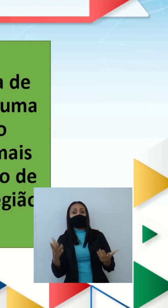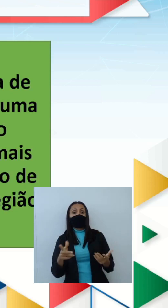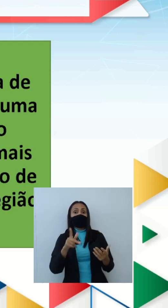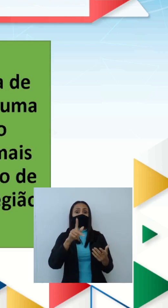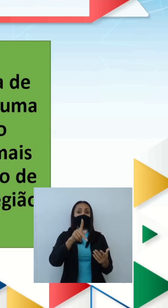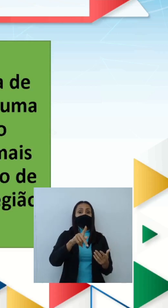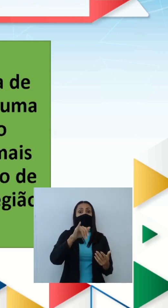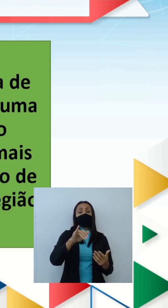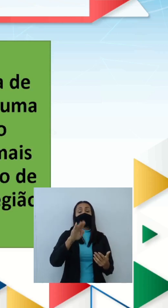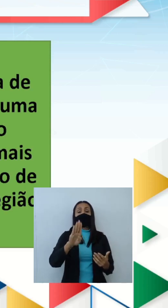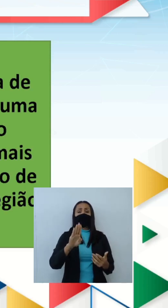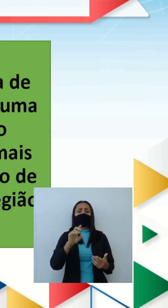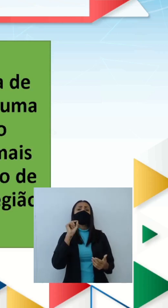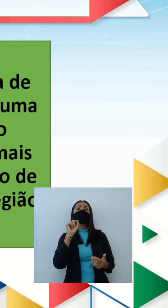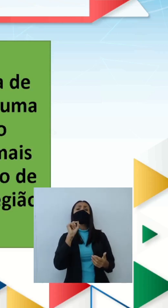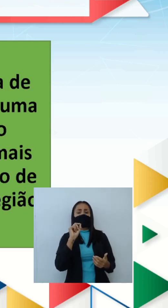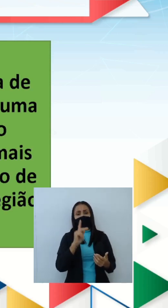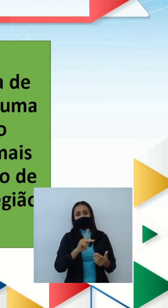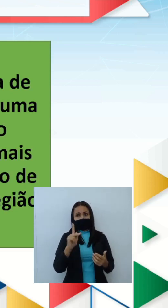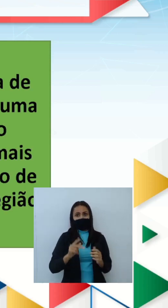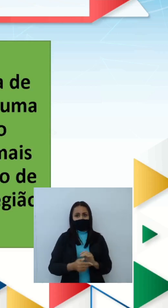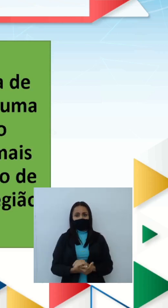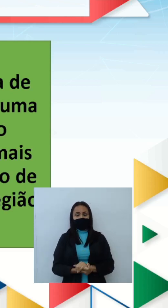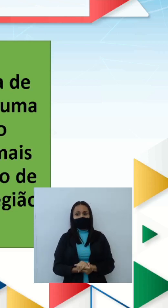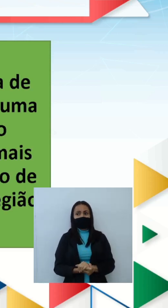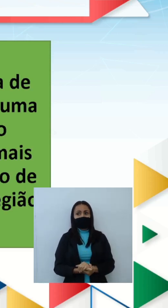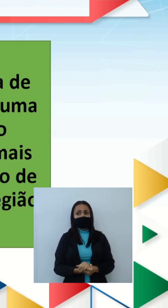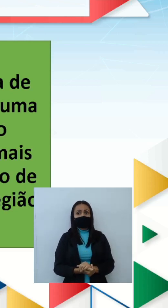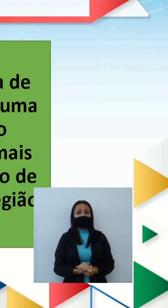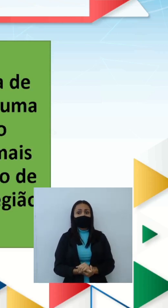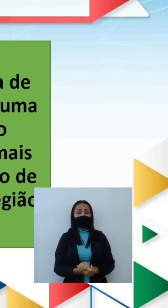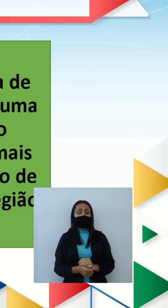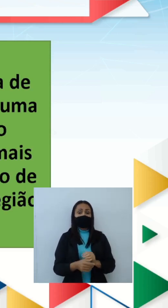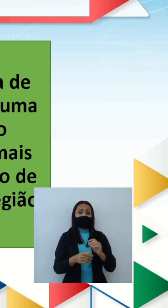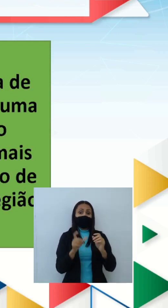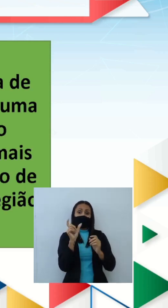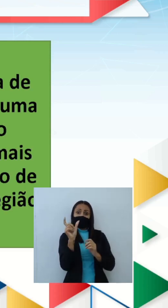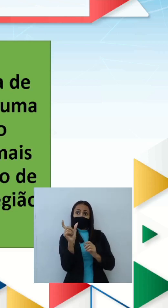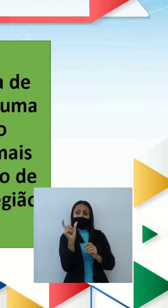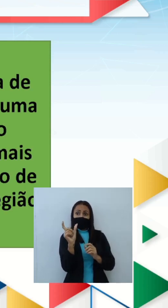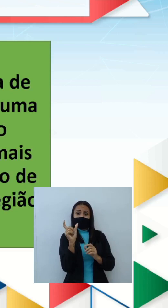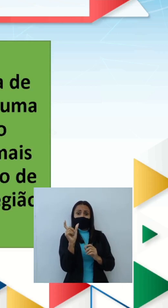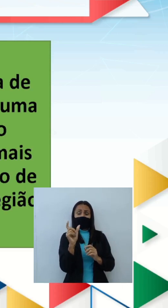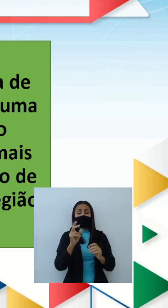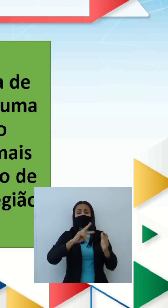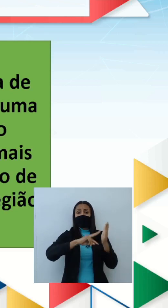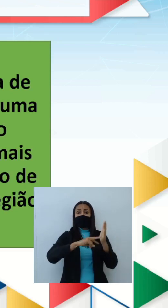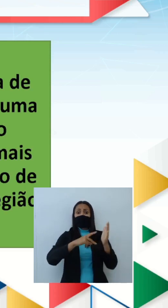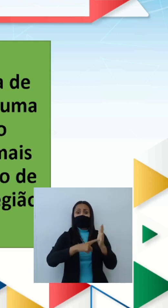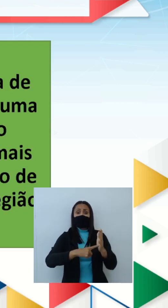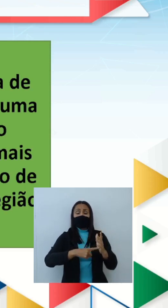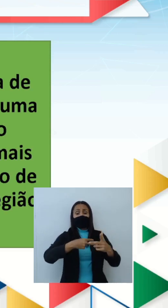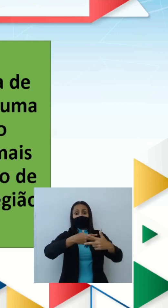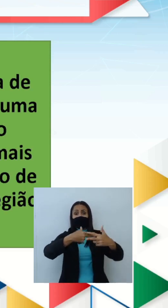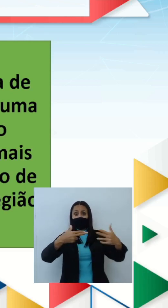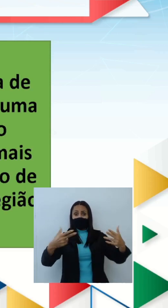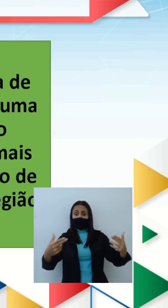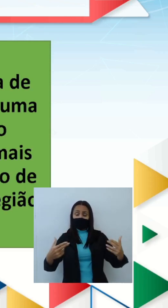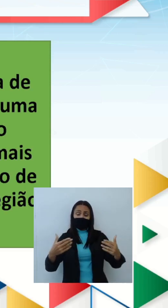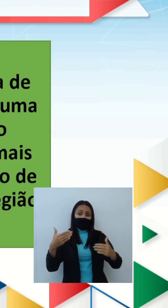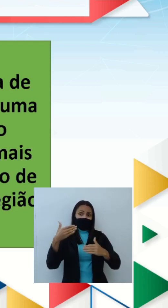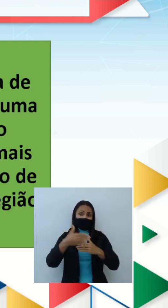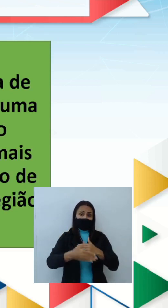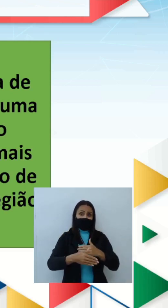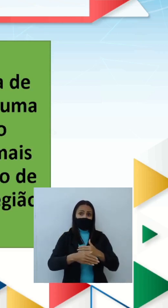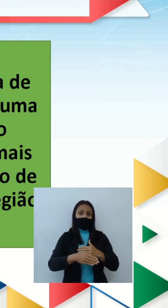de BIP, o que danado é isso? Bom, o termozinho significa produto interno